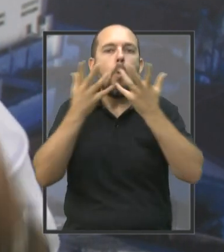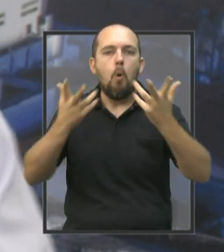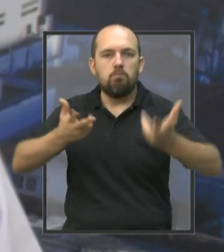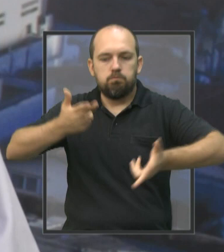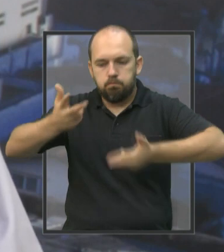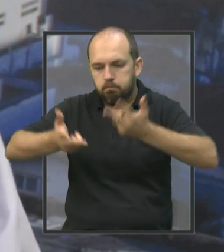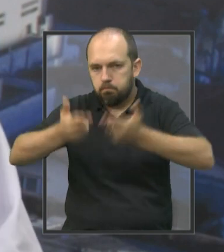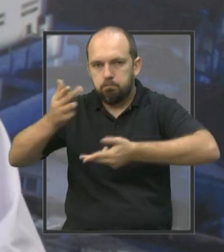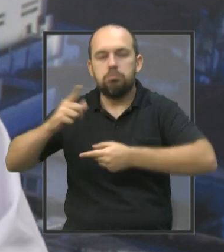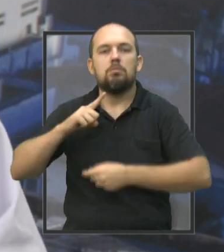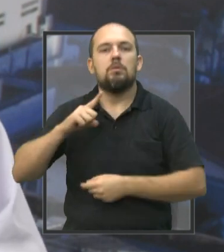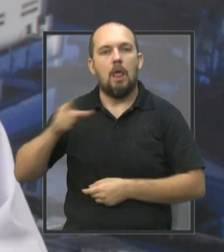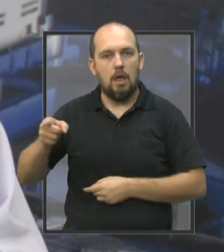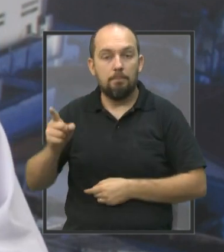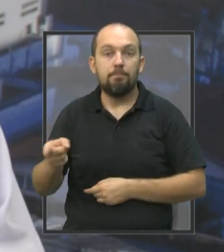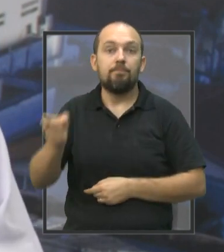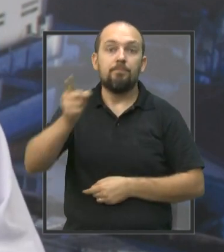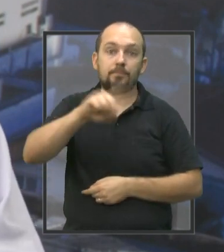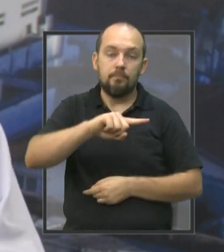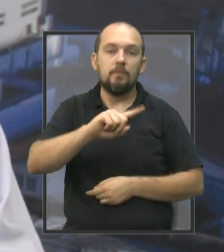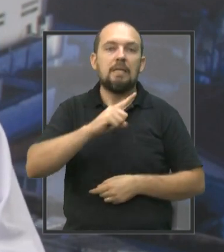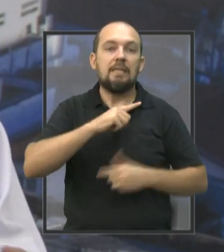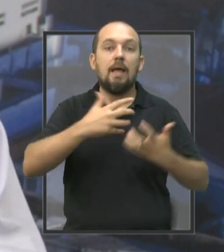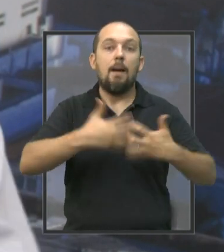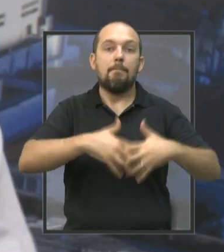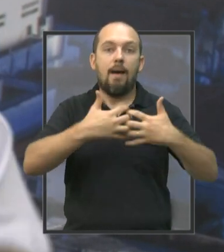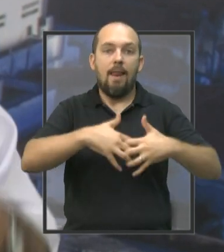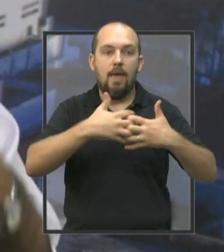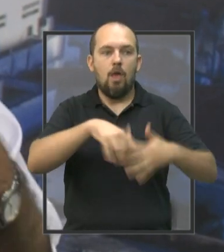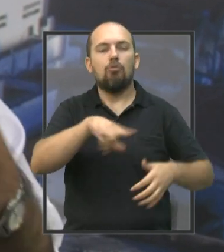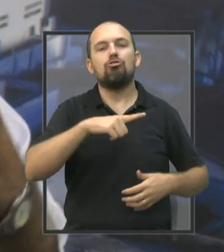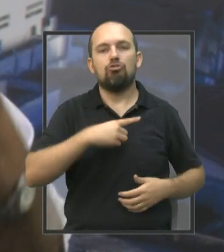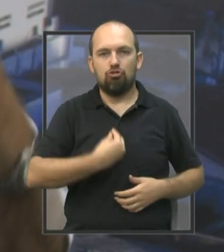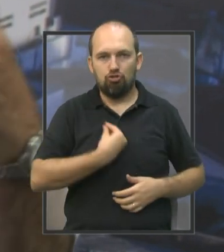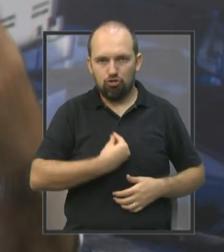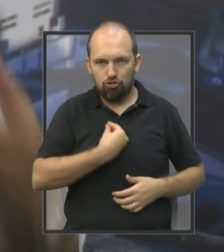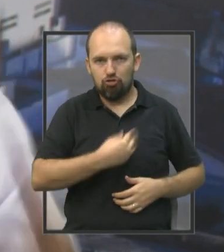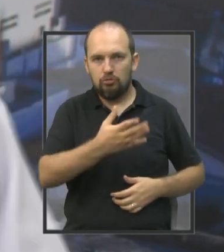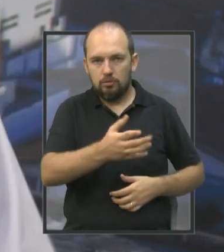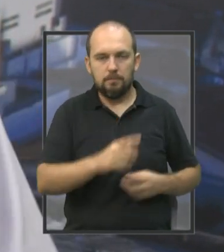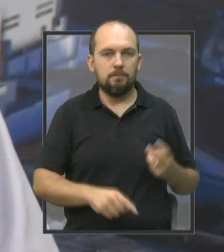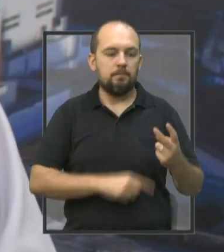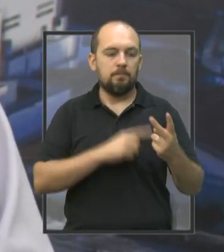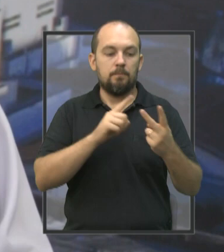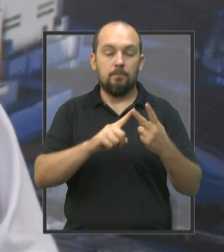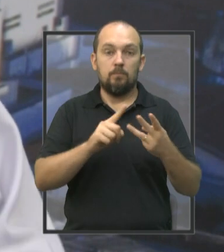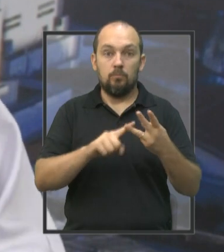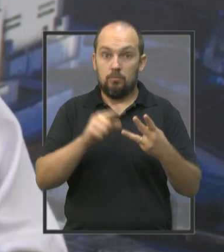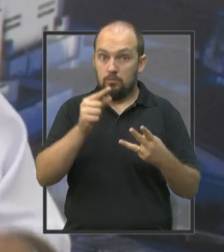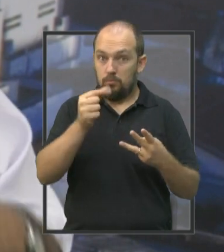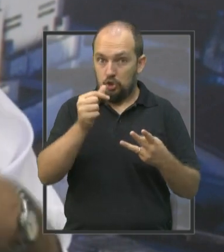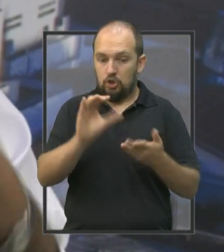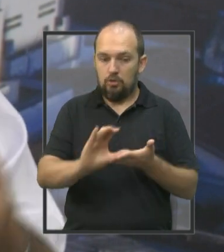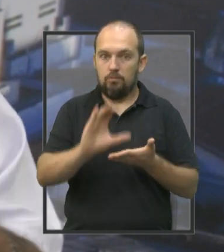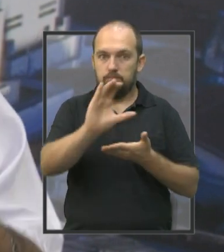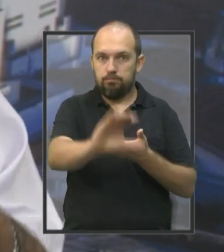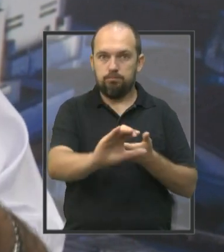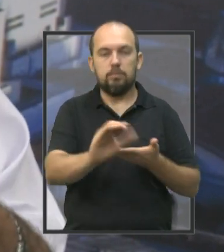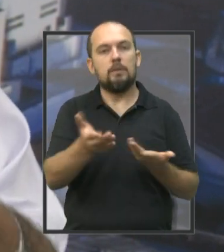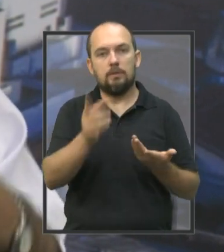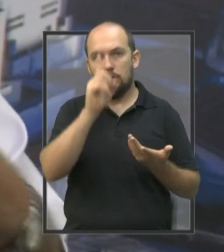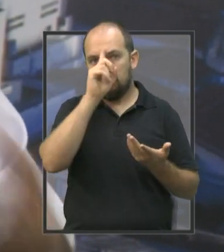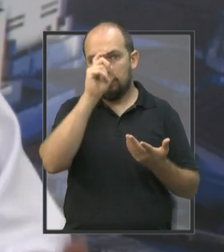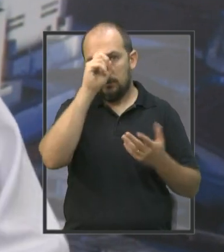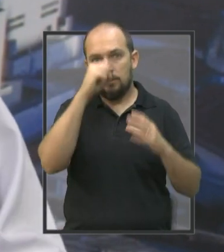Temos o aparelho que está aí para fazer, você entendeu? Um convênio que nós corremos de atrás da Santa Casa. Agora